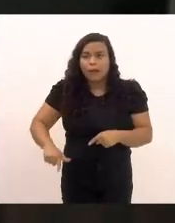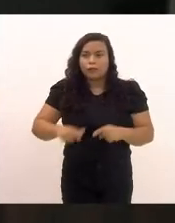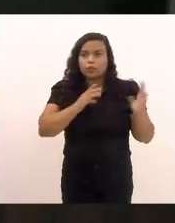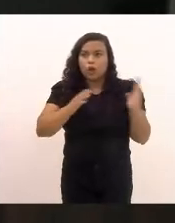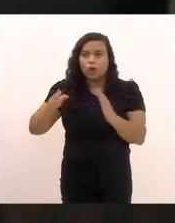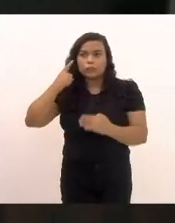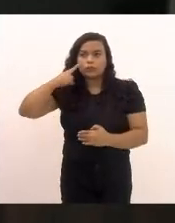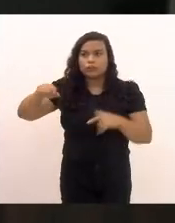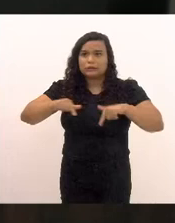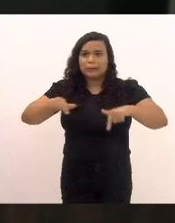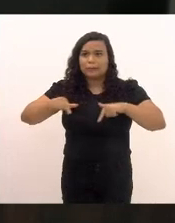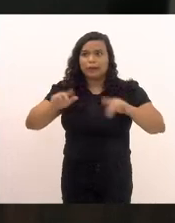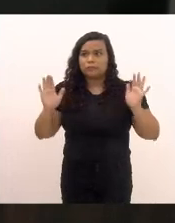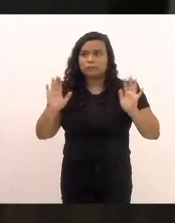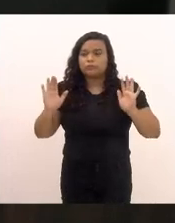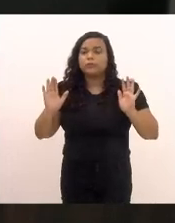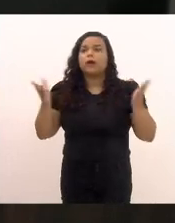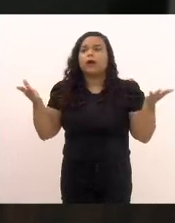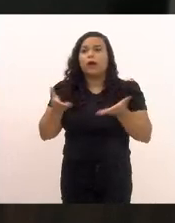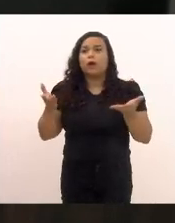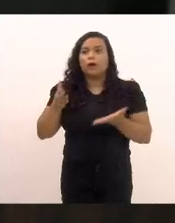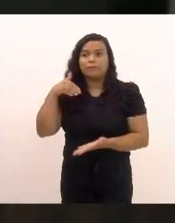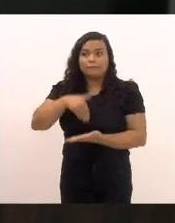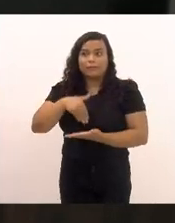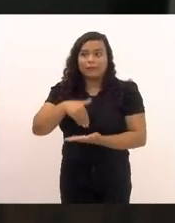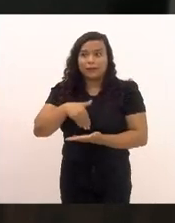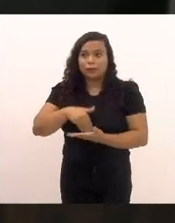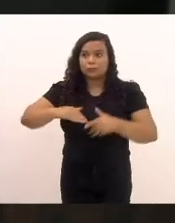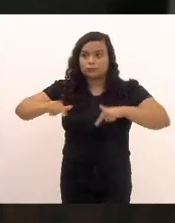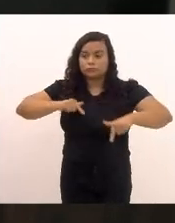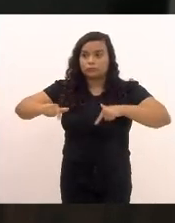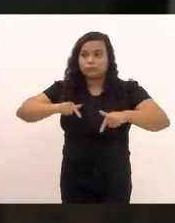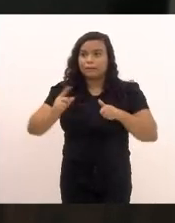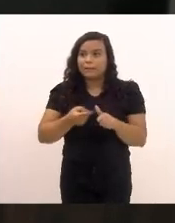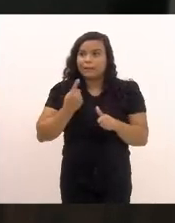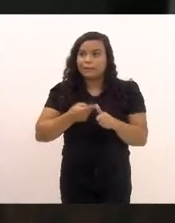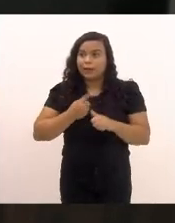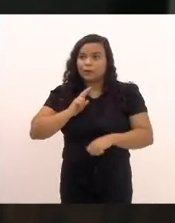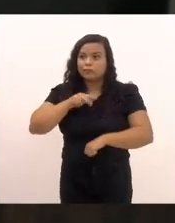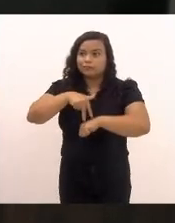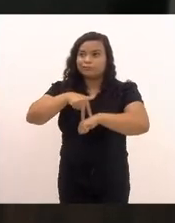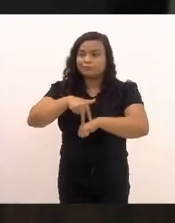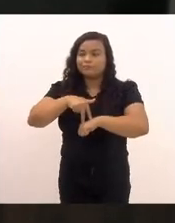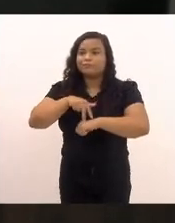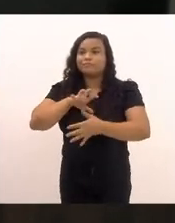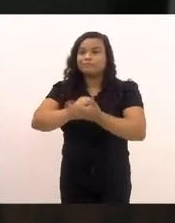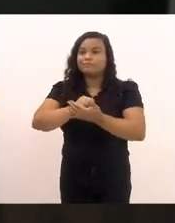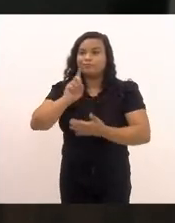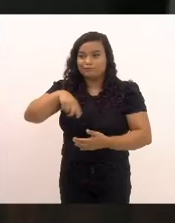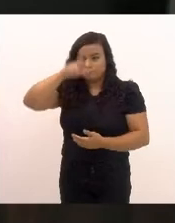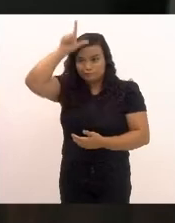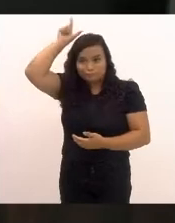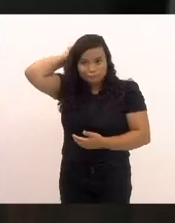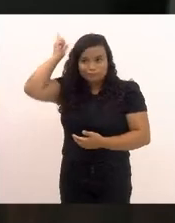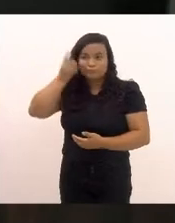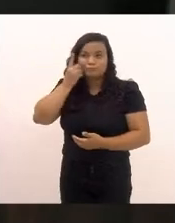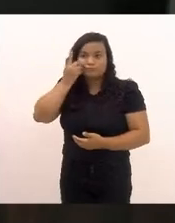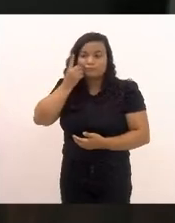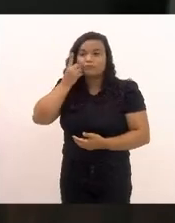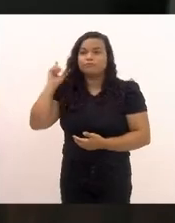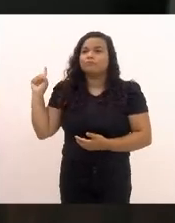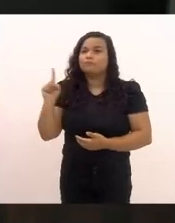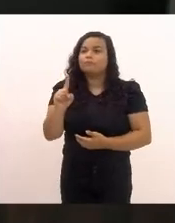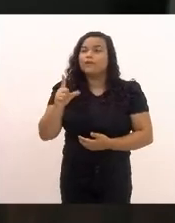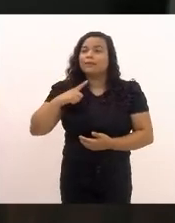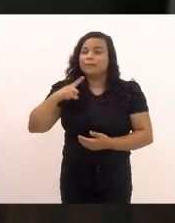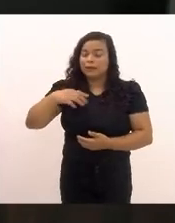dia, passa seu expediente final. O primeiro orador escrito é o nobre deputado Luiz Paulo. Vossa Excelência dispõe de